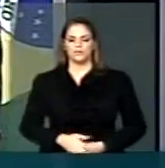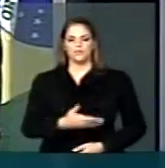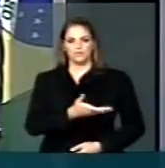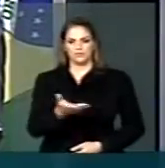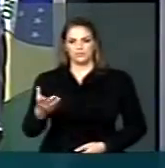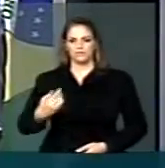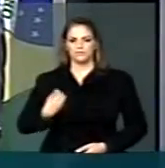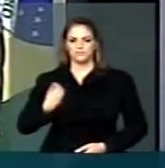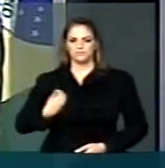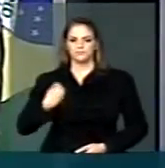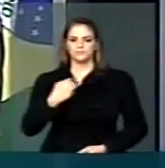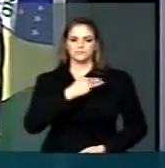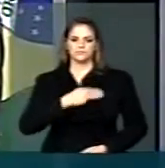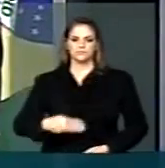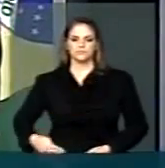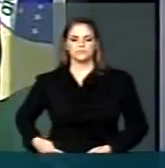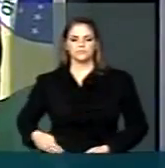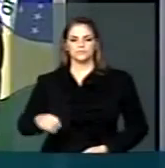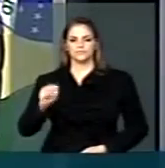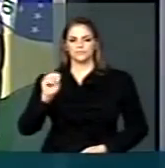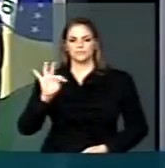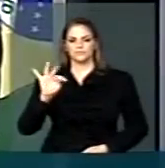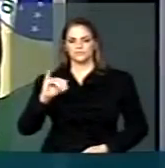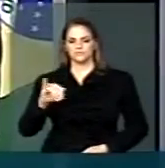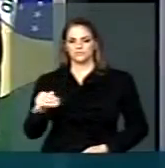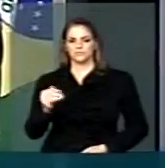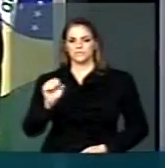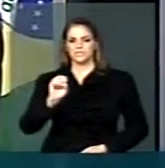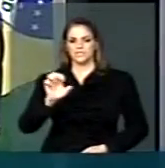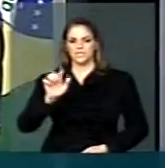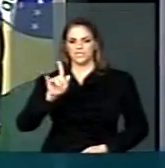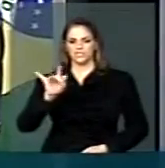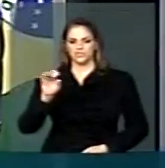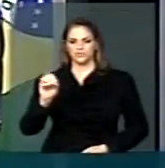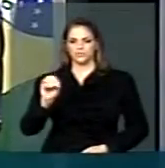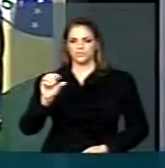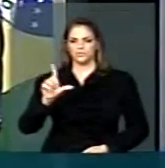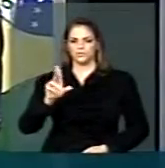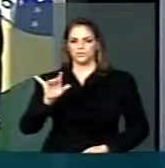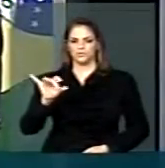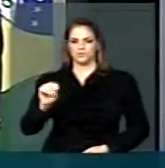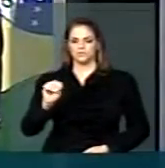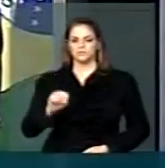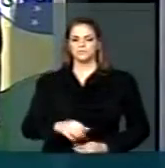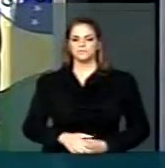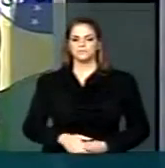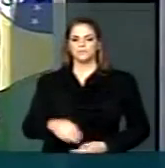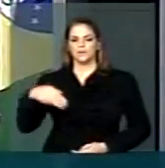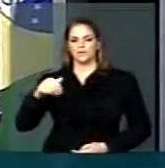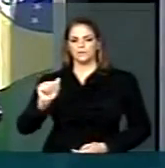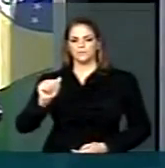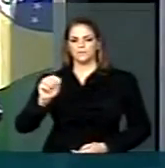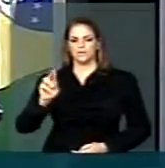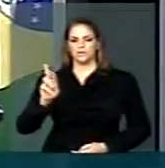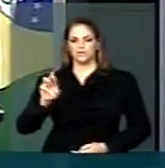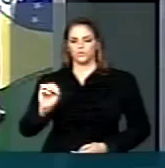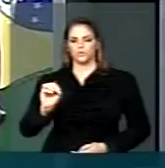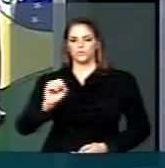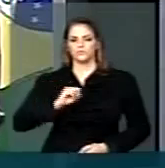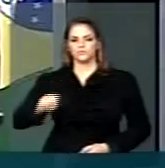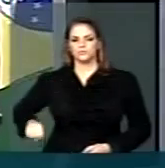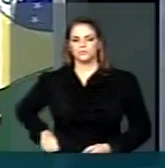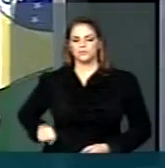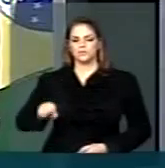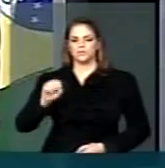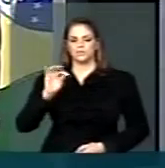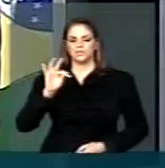convidados, ministro do Superior Tribunal de Justiça, Sérgio Luiz Cuquina, e Mauro Campelo, desembargador do Tribunal de